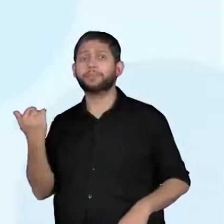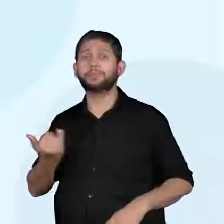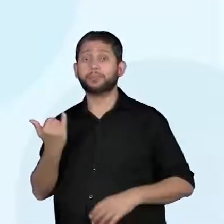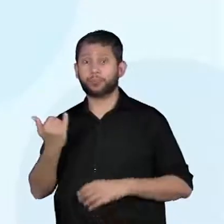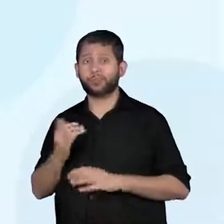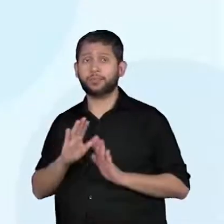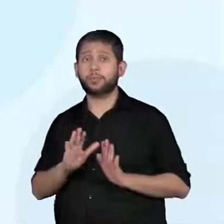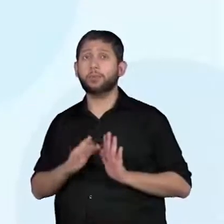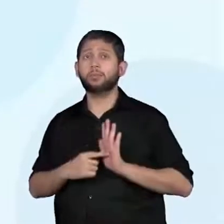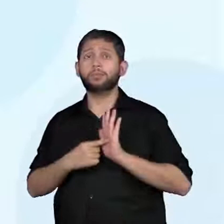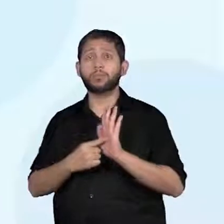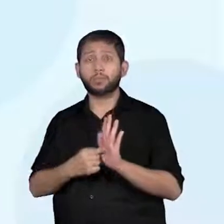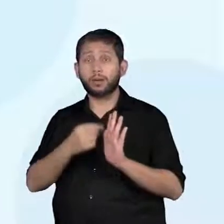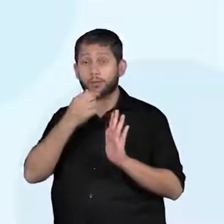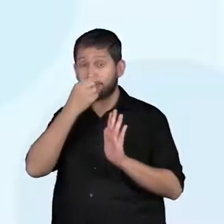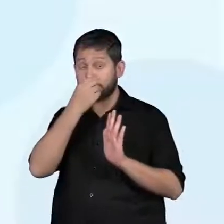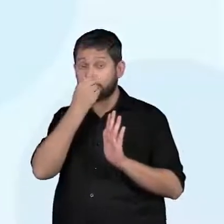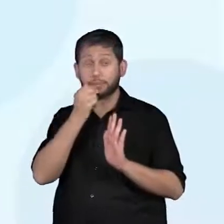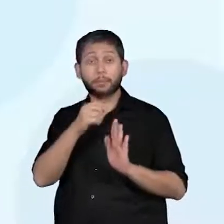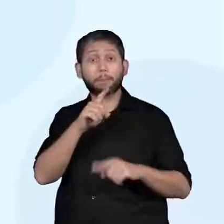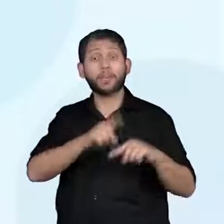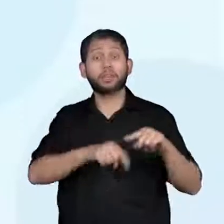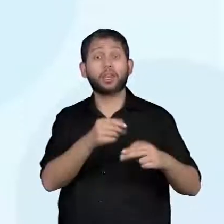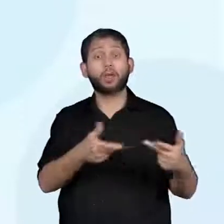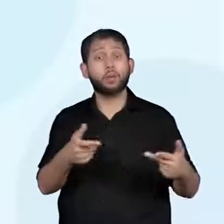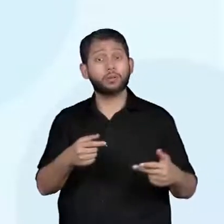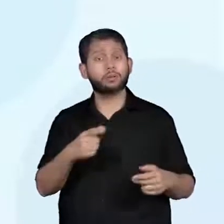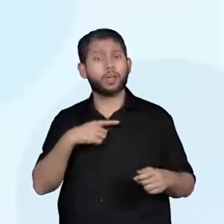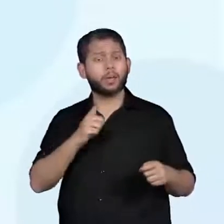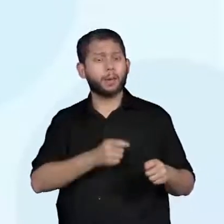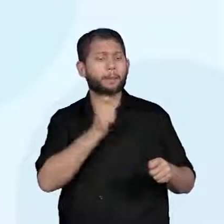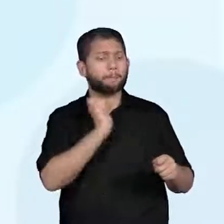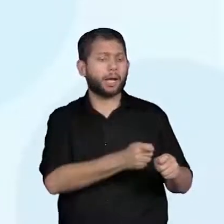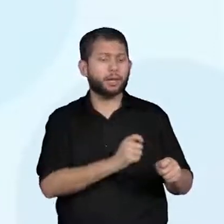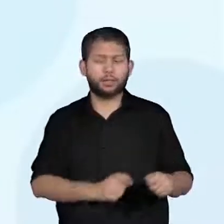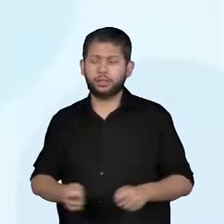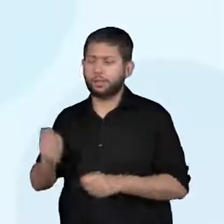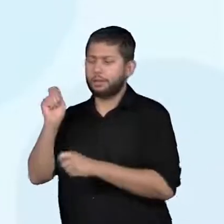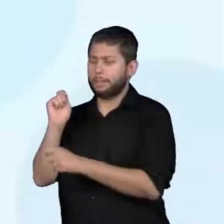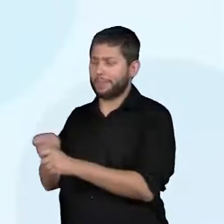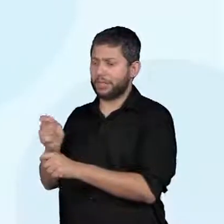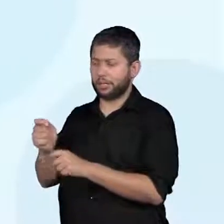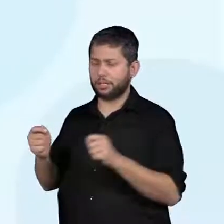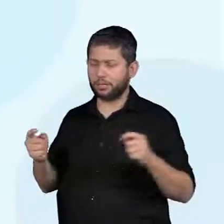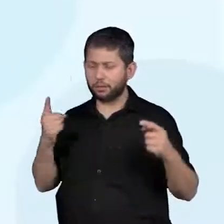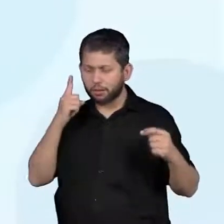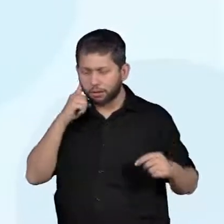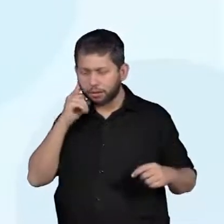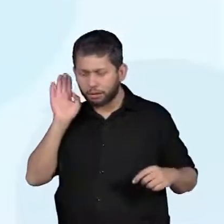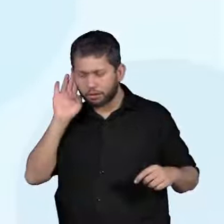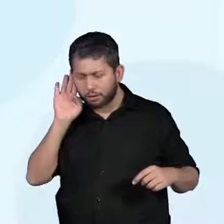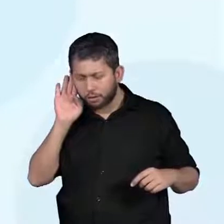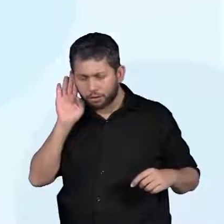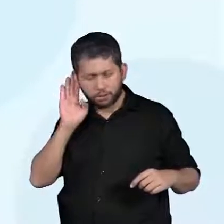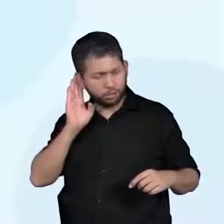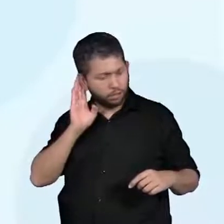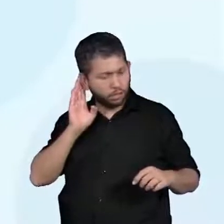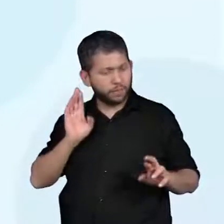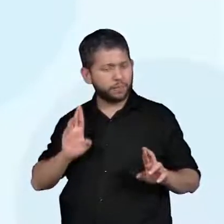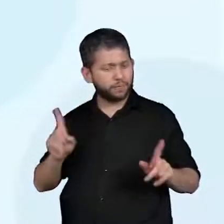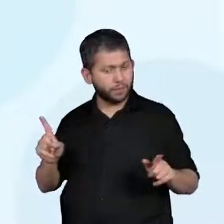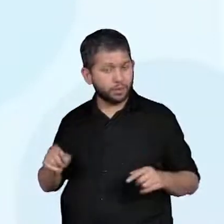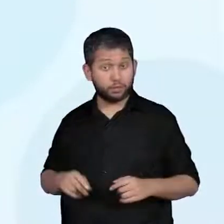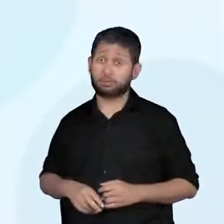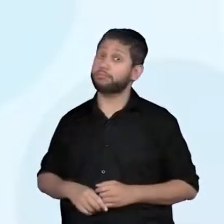falar um pouquinho a respeito do material de que são feitos esses objetos. E olha,